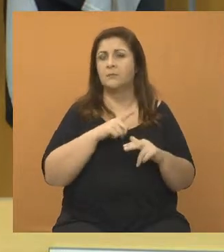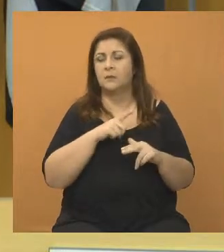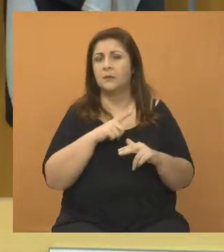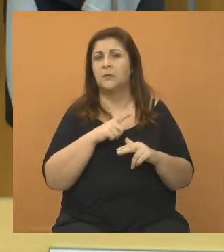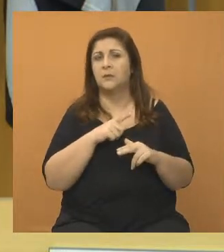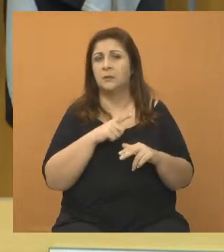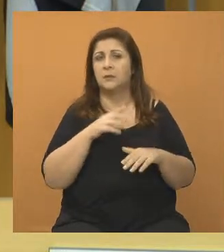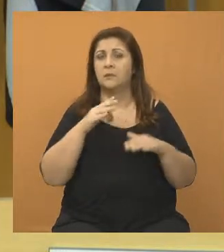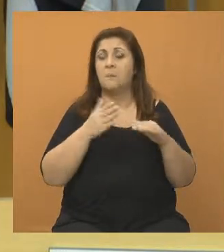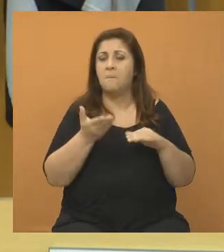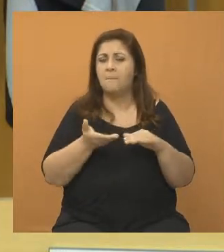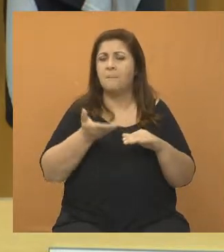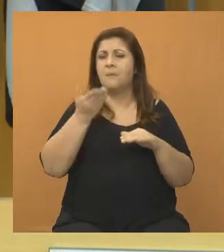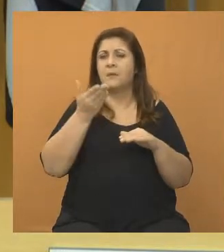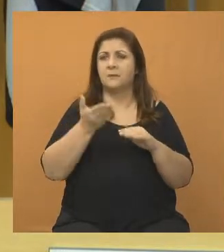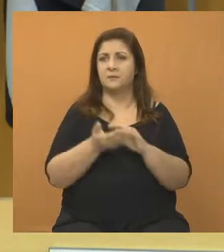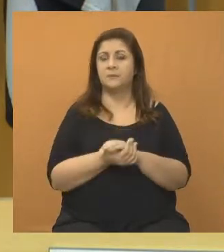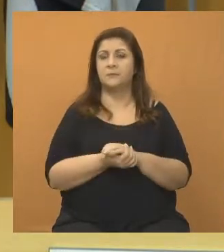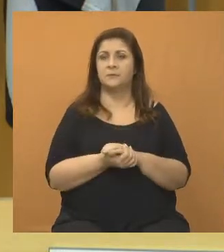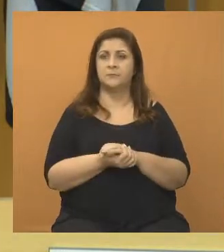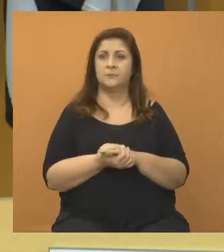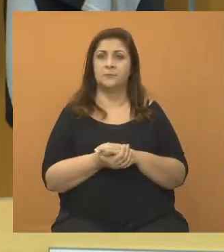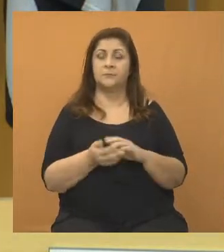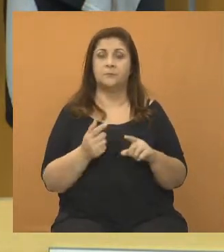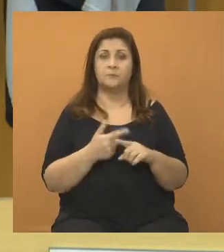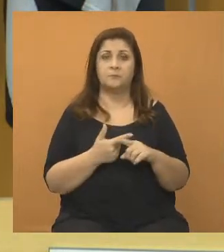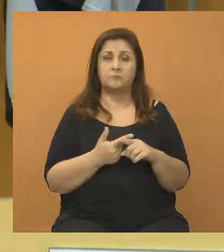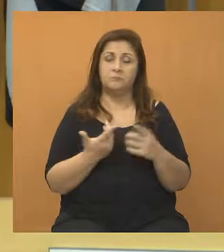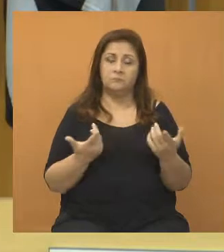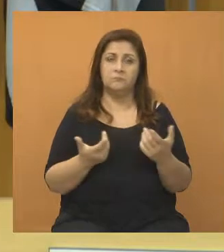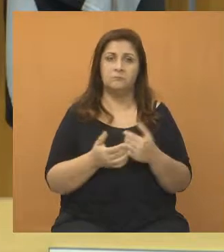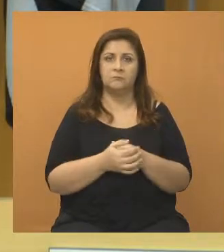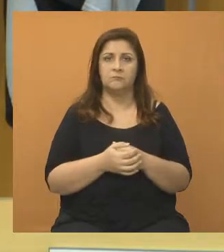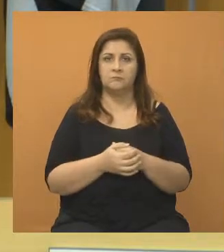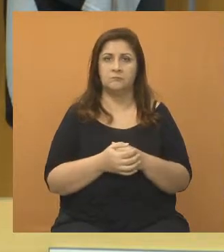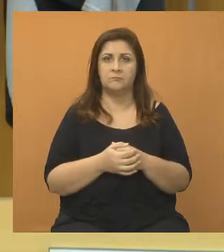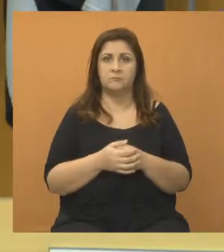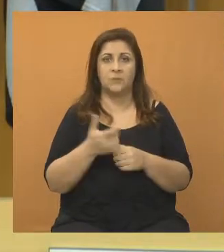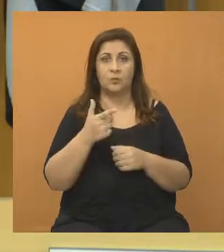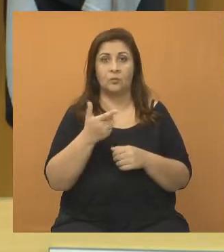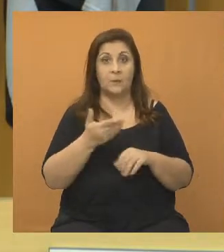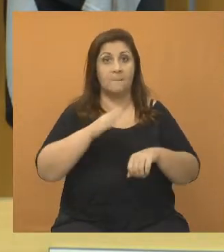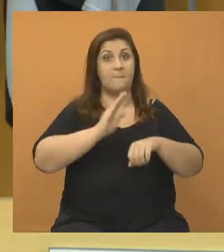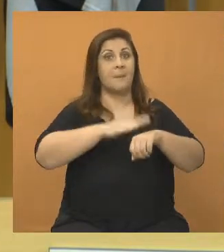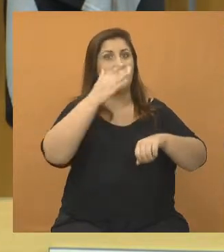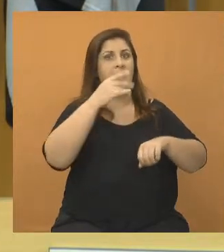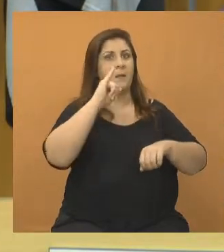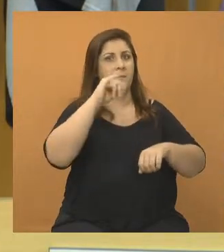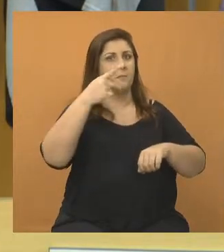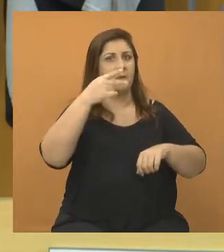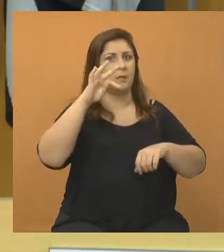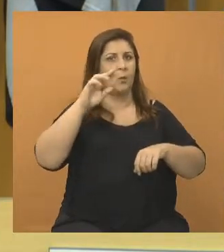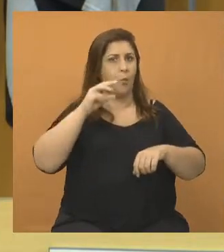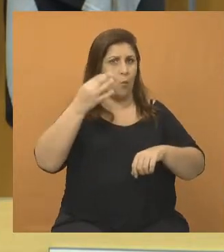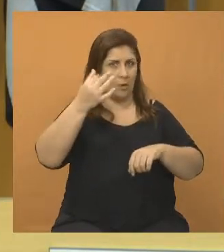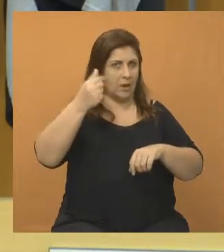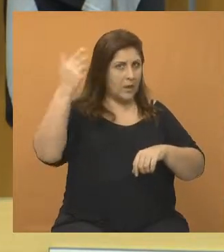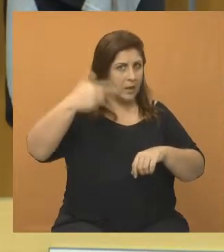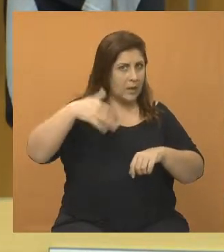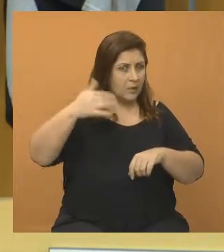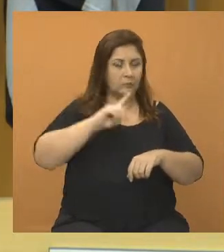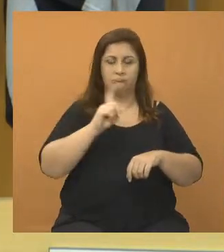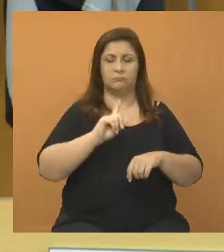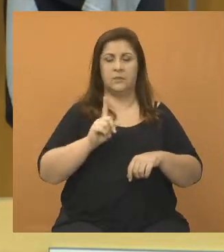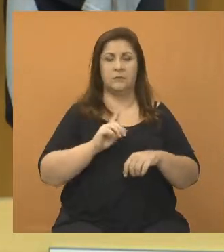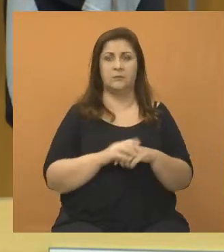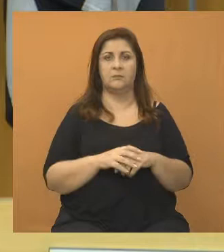leve aumento, porque justamente por causa disso. Você não tem um aumento de IPTU, você deu isenção em alguns casos, o que leva um